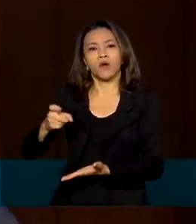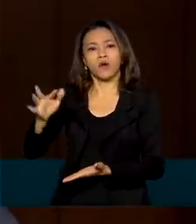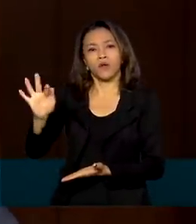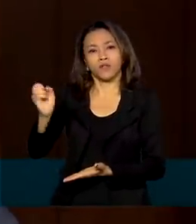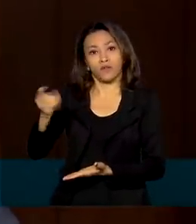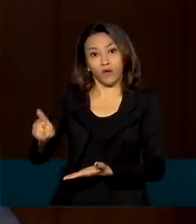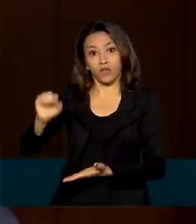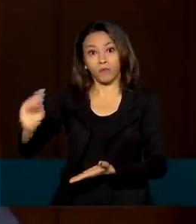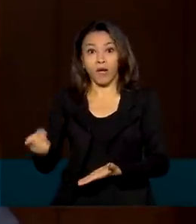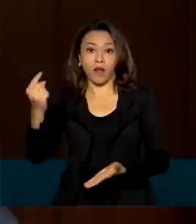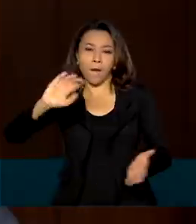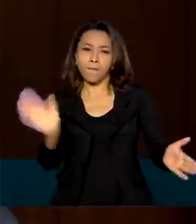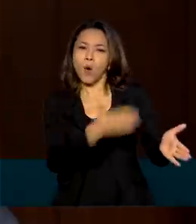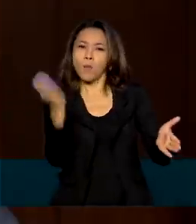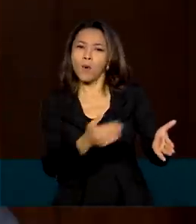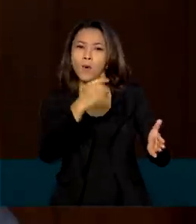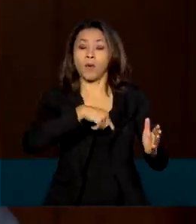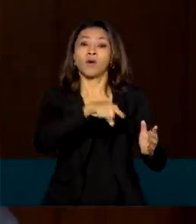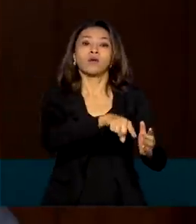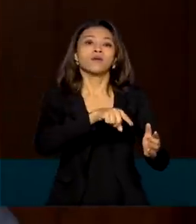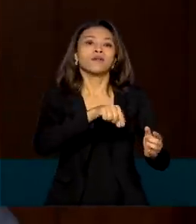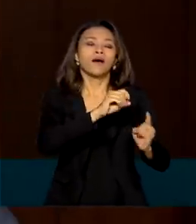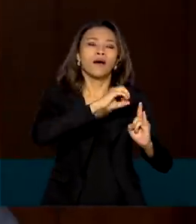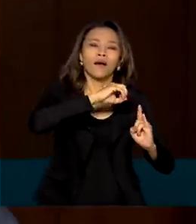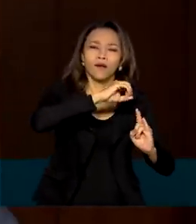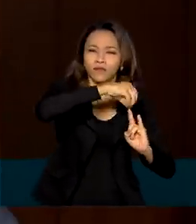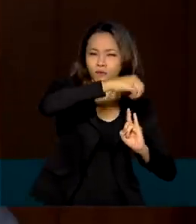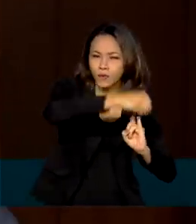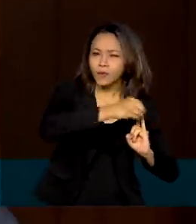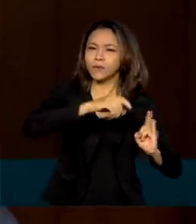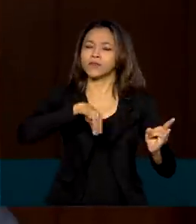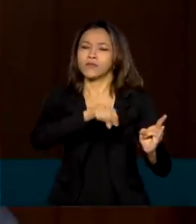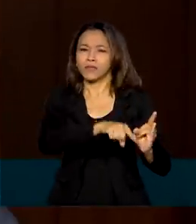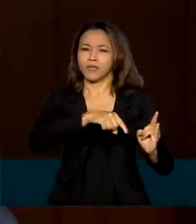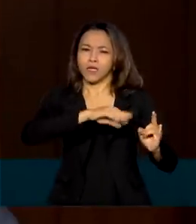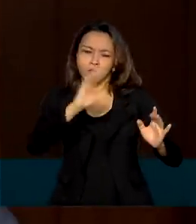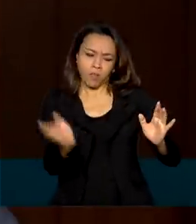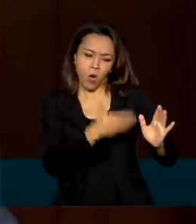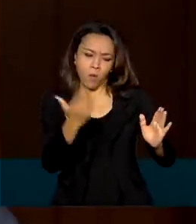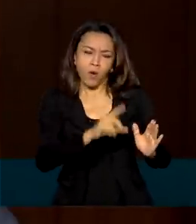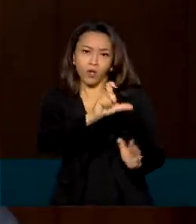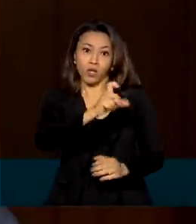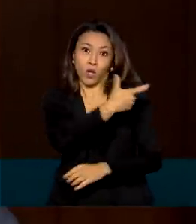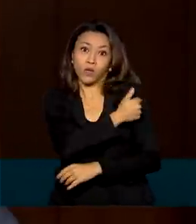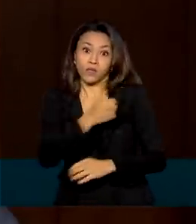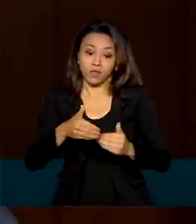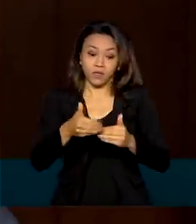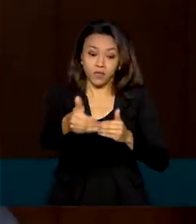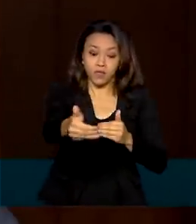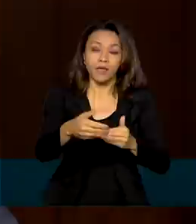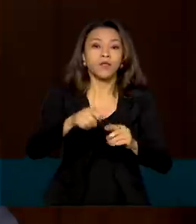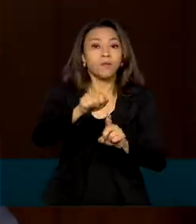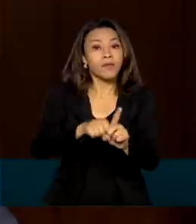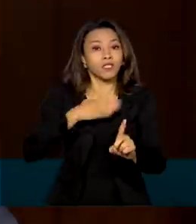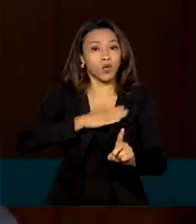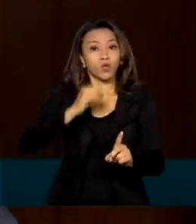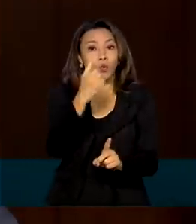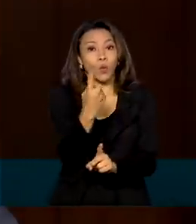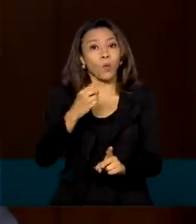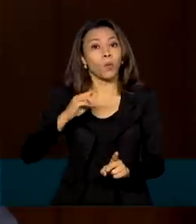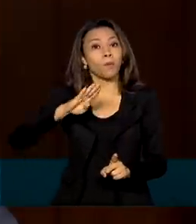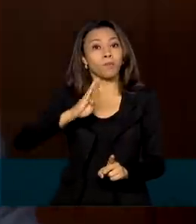na Fiocruz, de 100 milhões de doses da vacina AstraZeneca e liberamos, em agosto, R 1,9